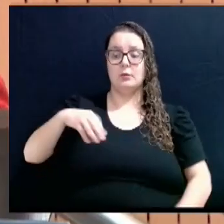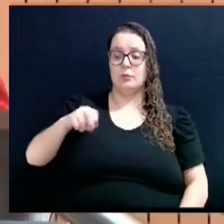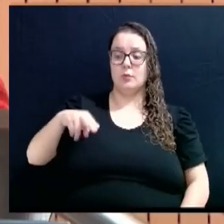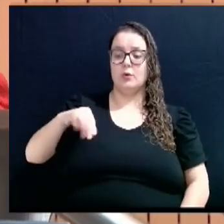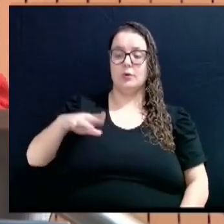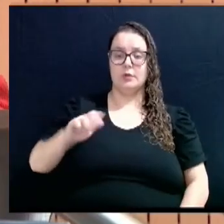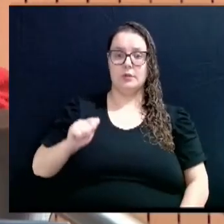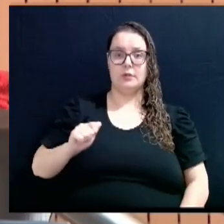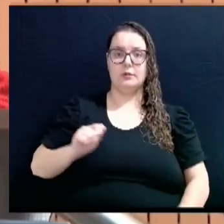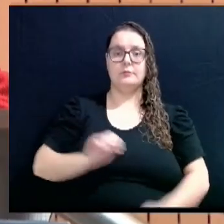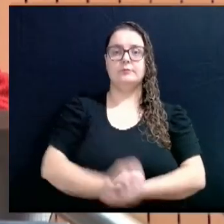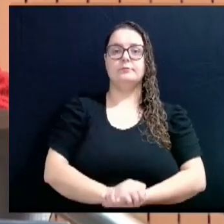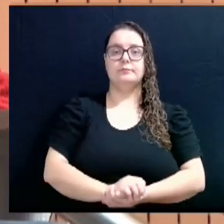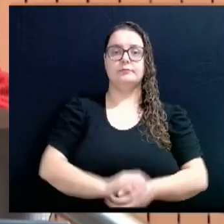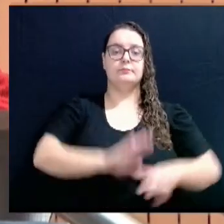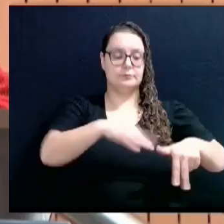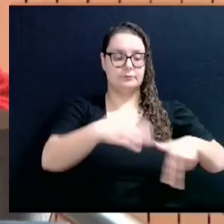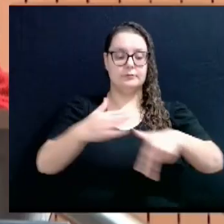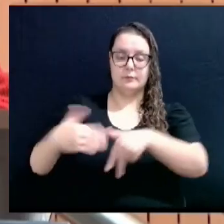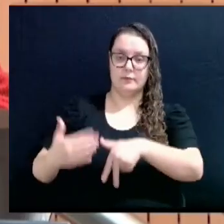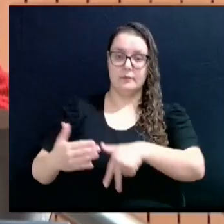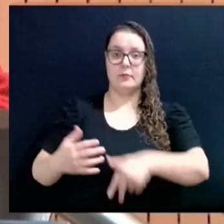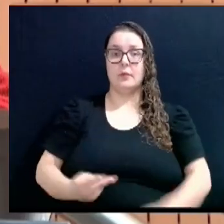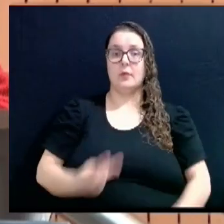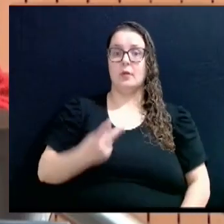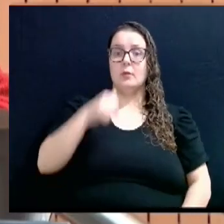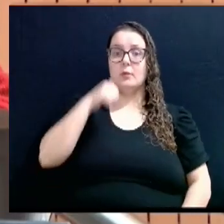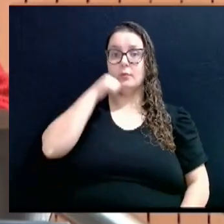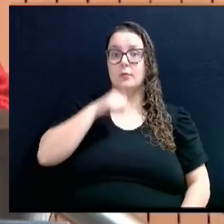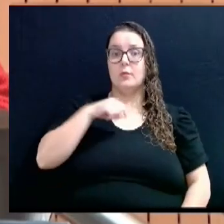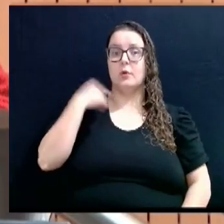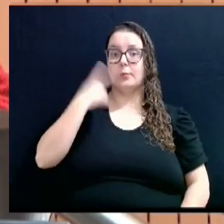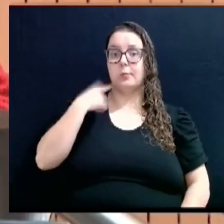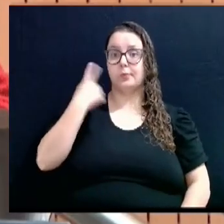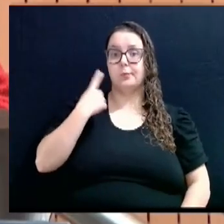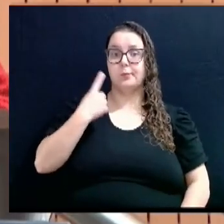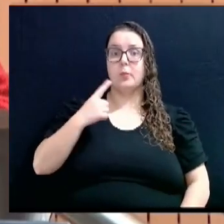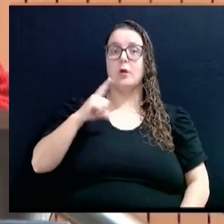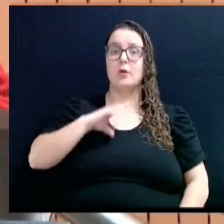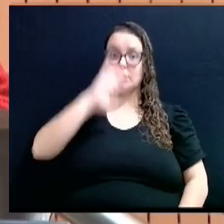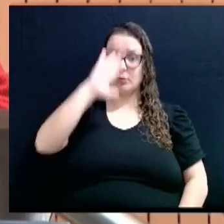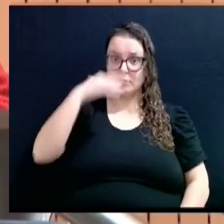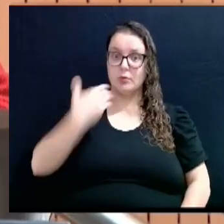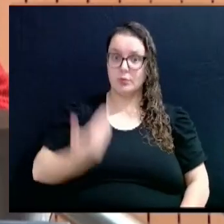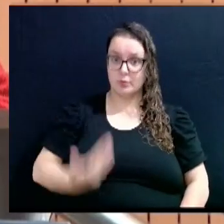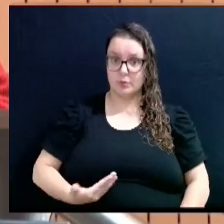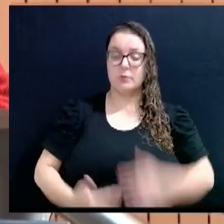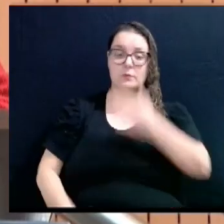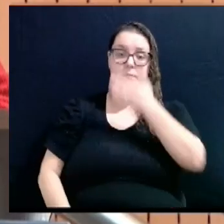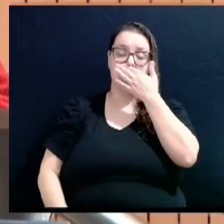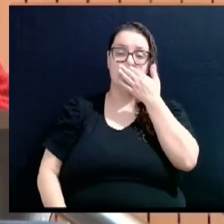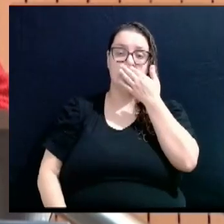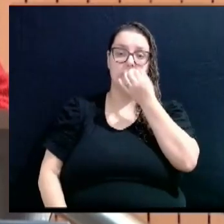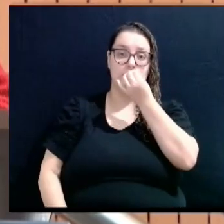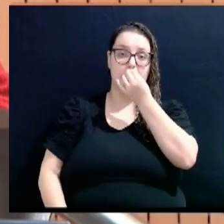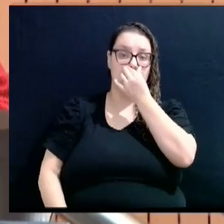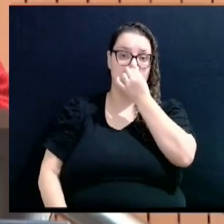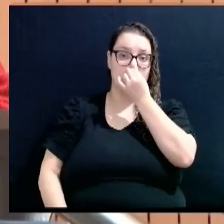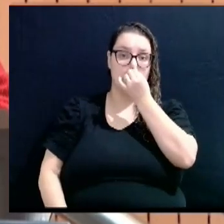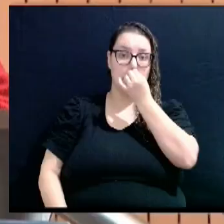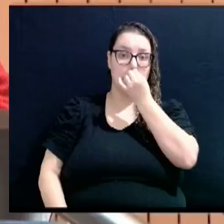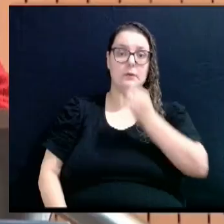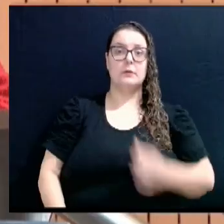Elas são 2 advogadas que eu tenho muita honra de ser